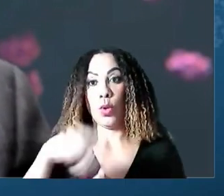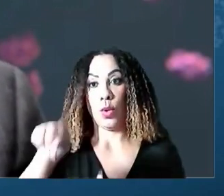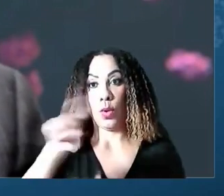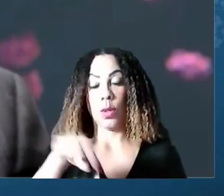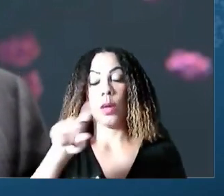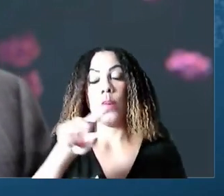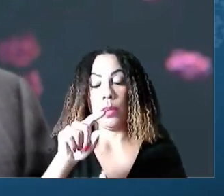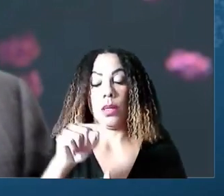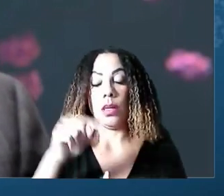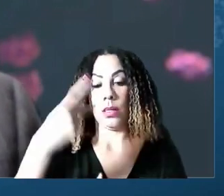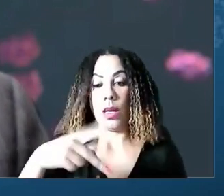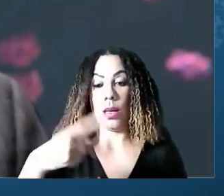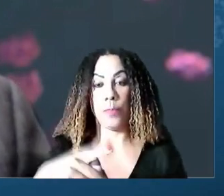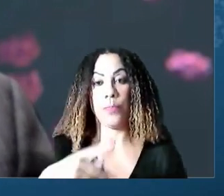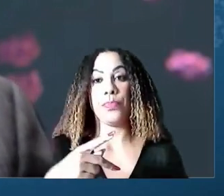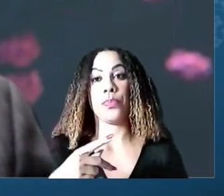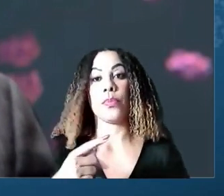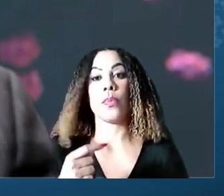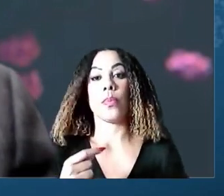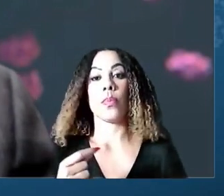Cebolava,